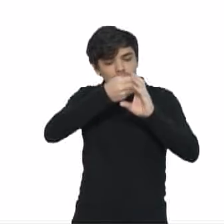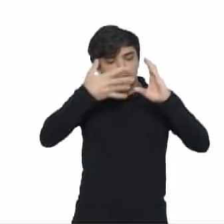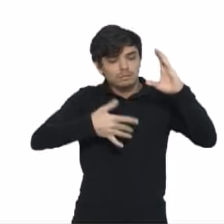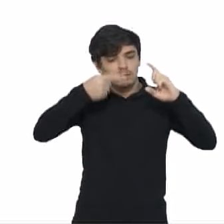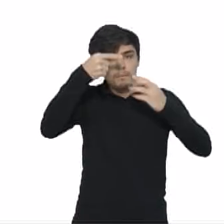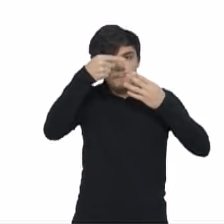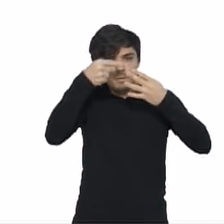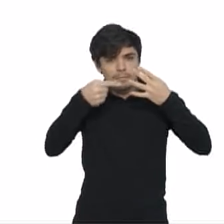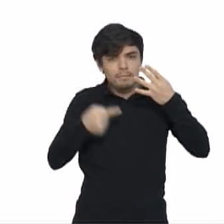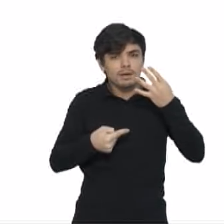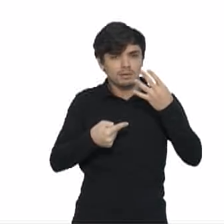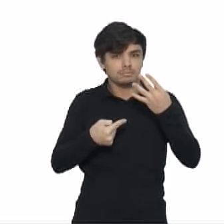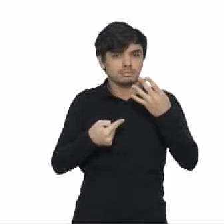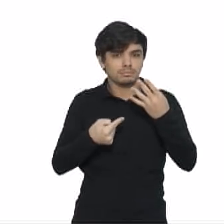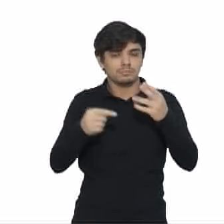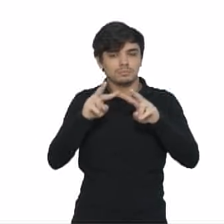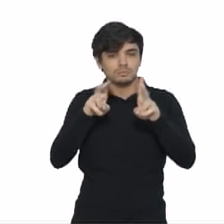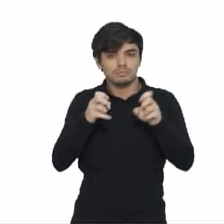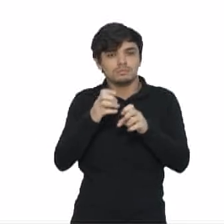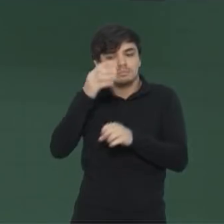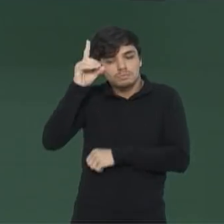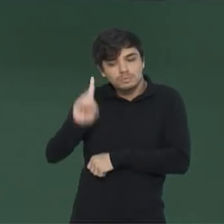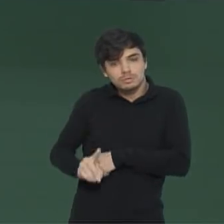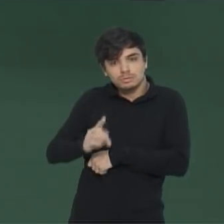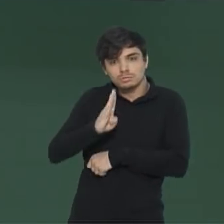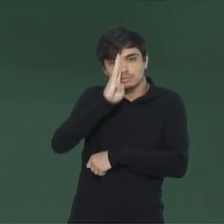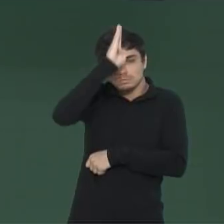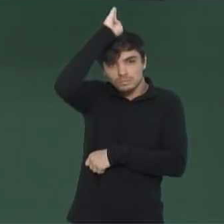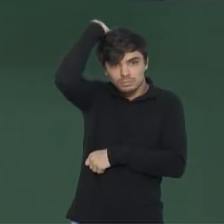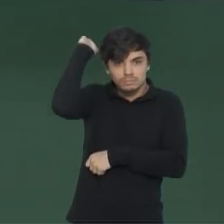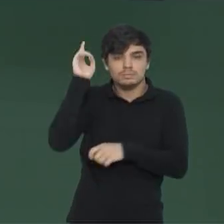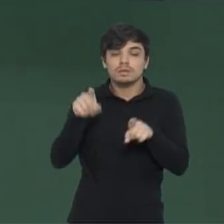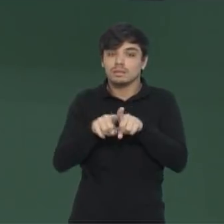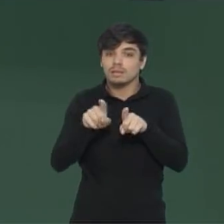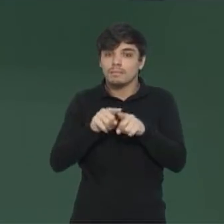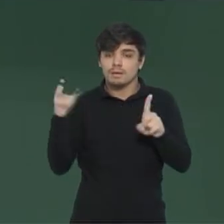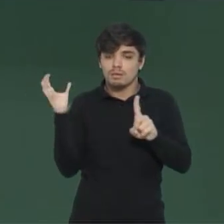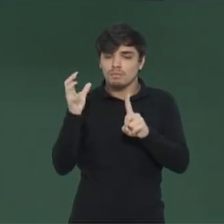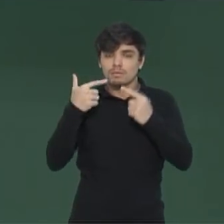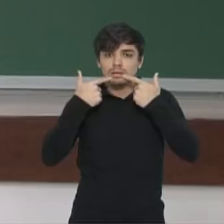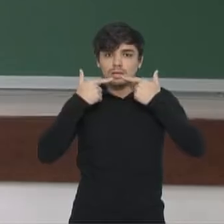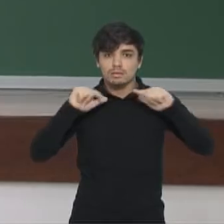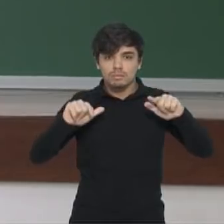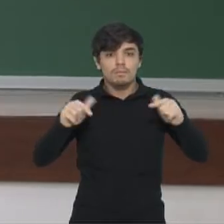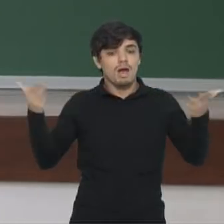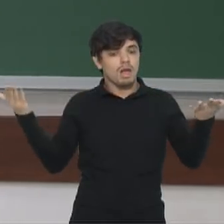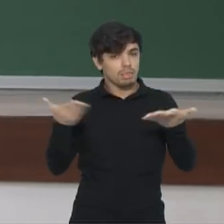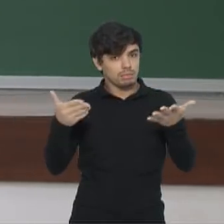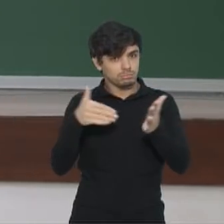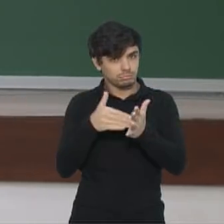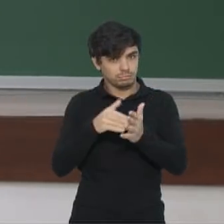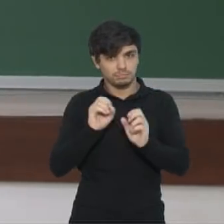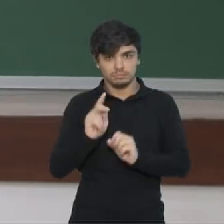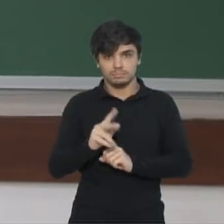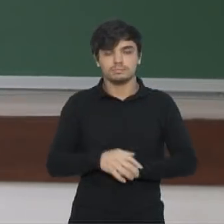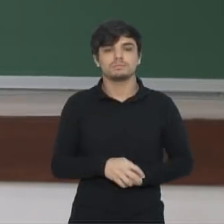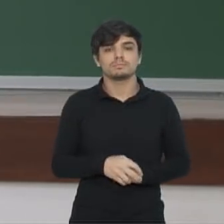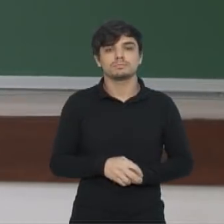romano, analisar a influência da língua românica até os dias atuais, ok?